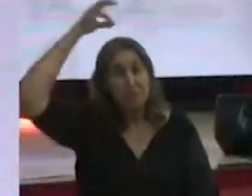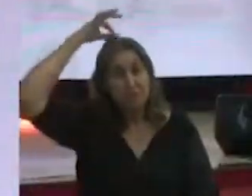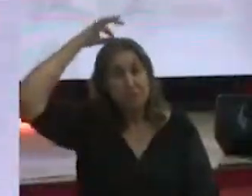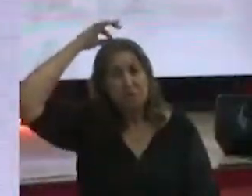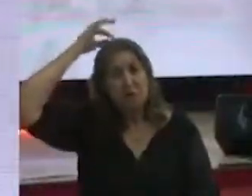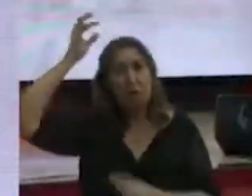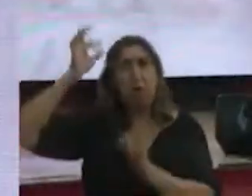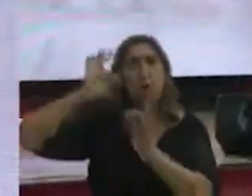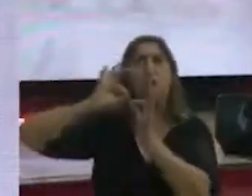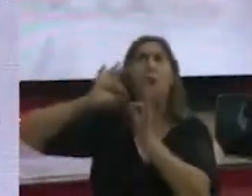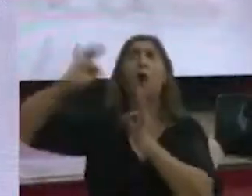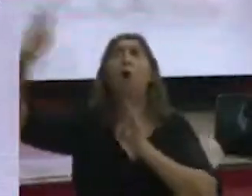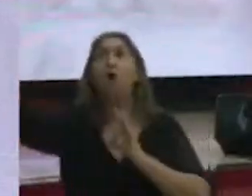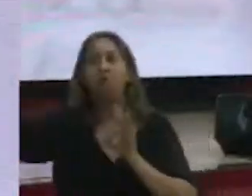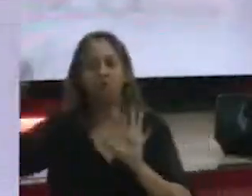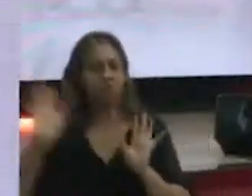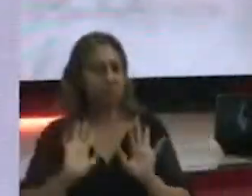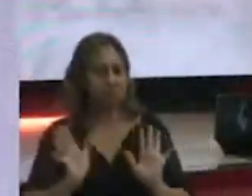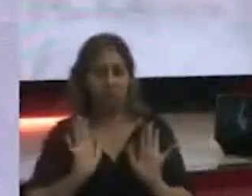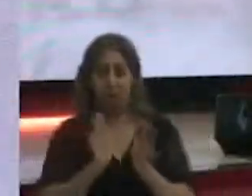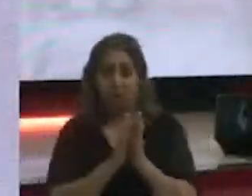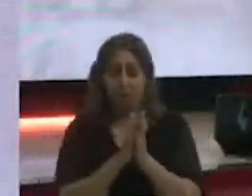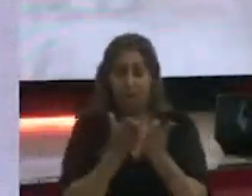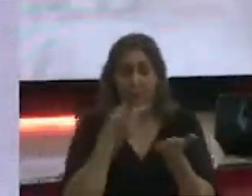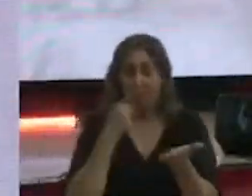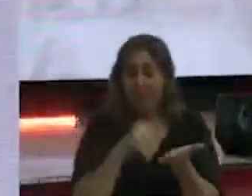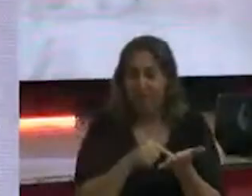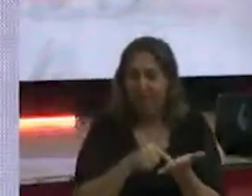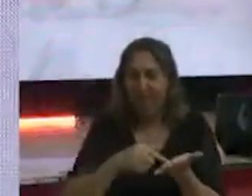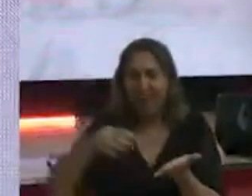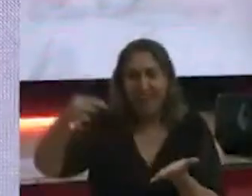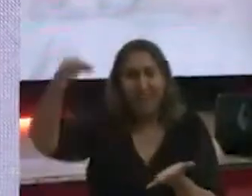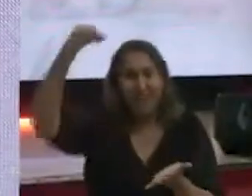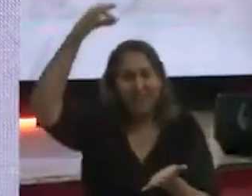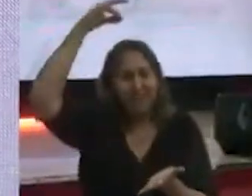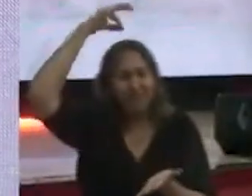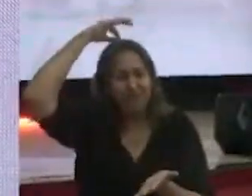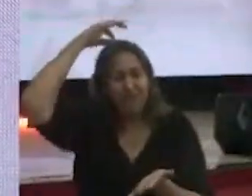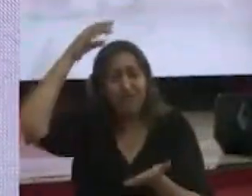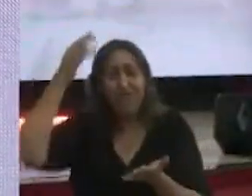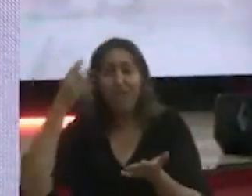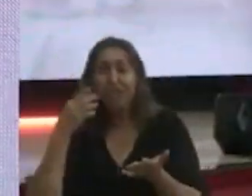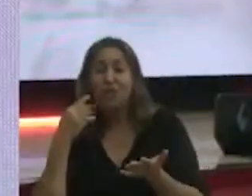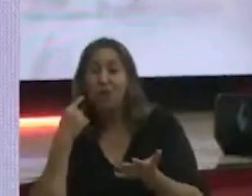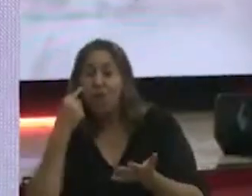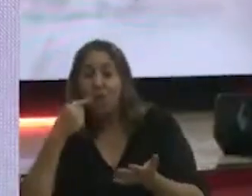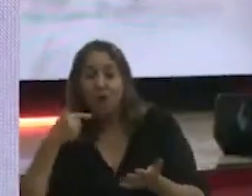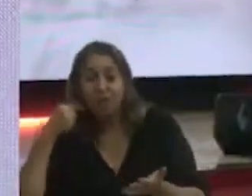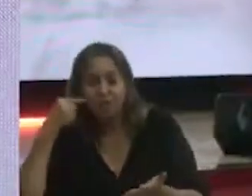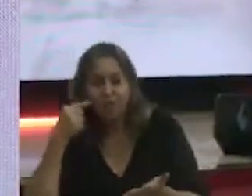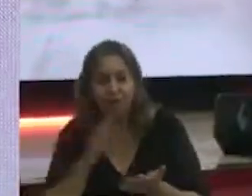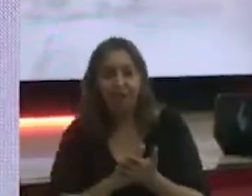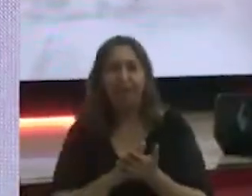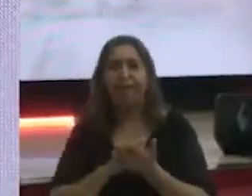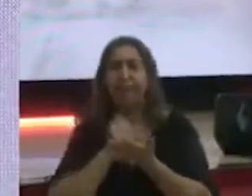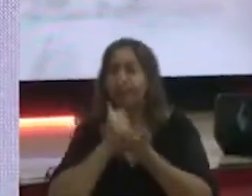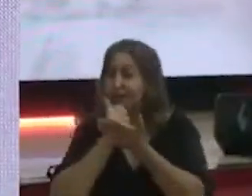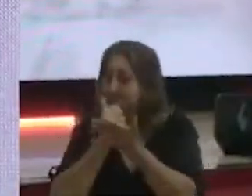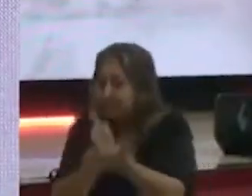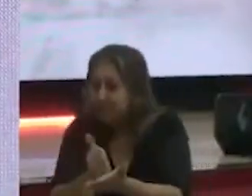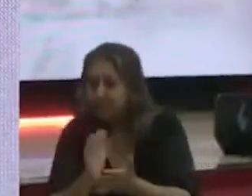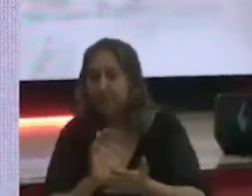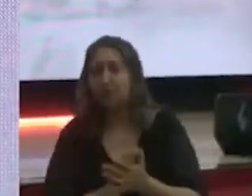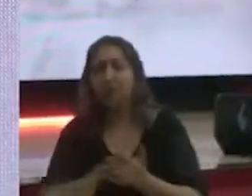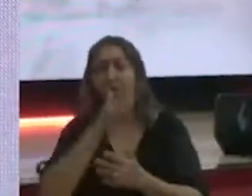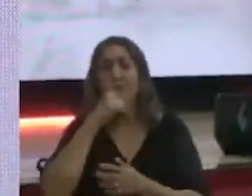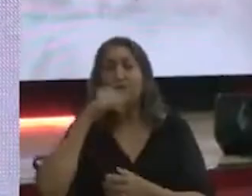distante a Bíblia diz que ele é o paráclito o advogado ou seja ele é o auxiliador Ele